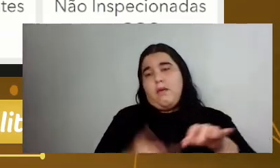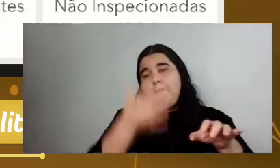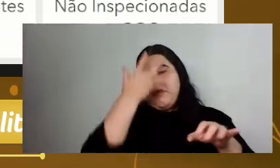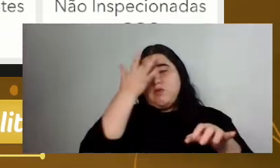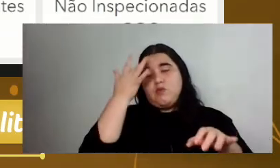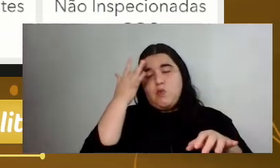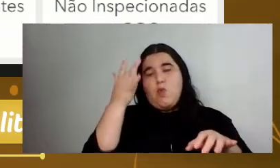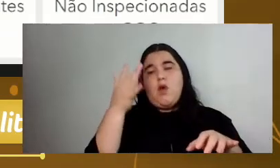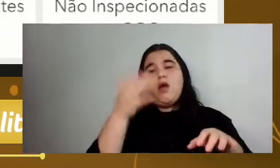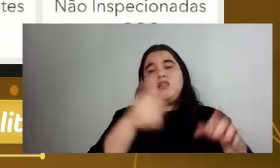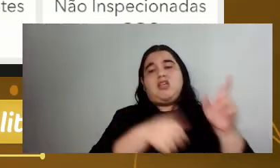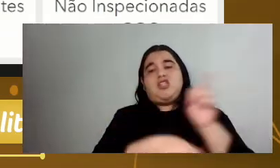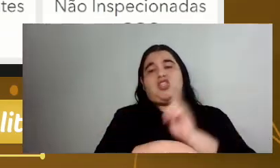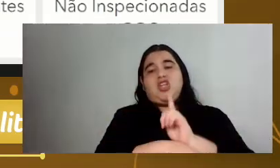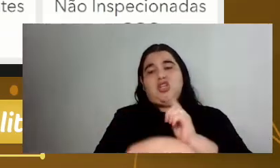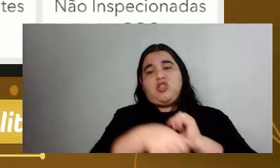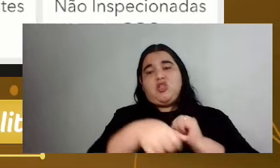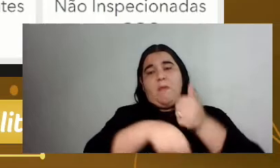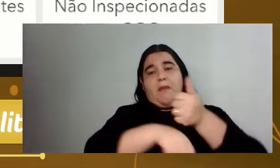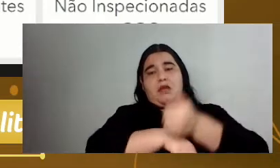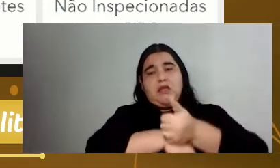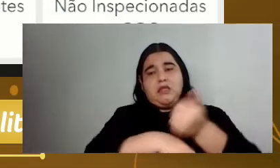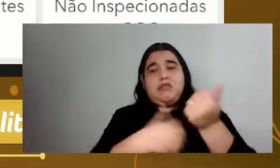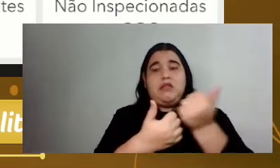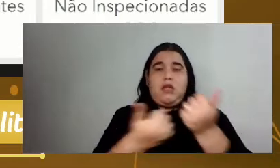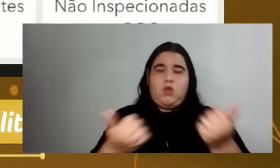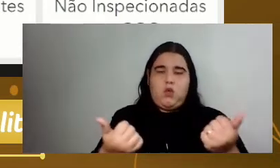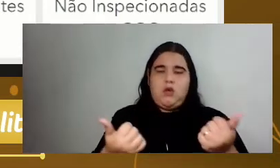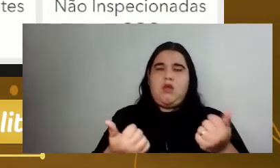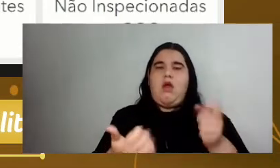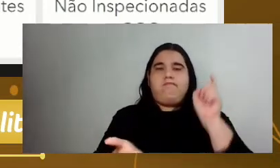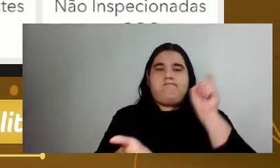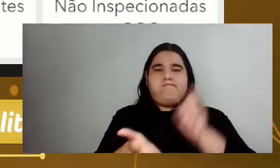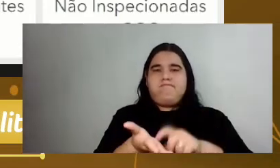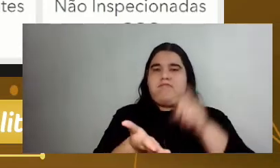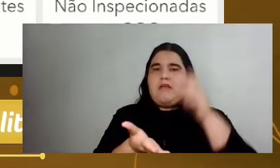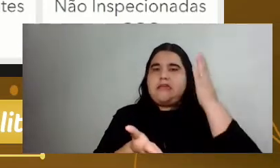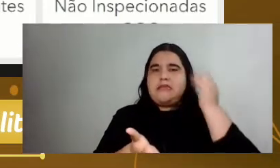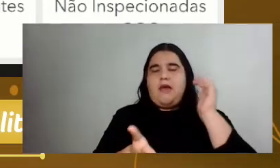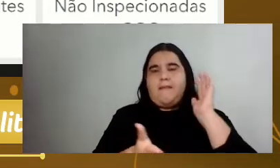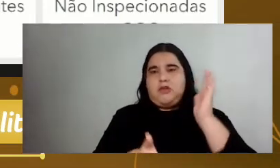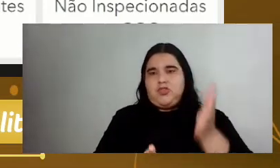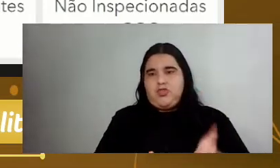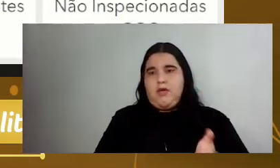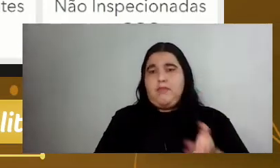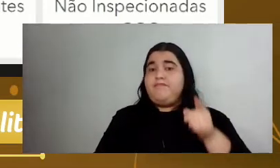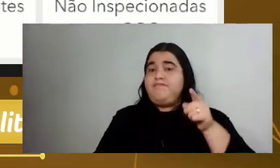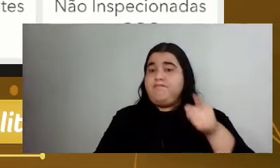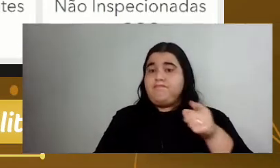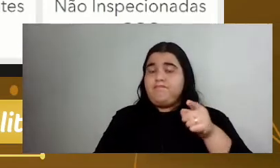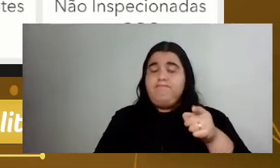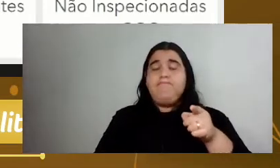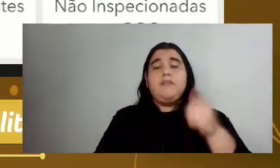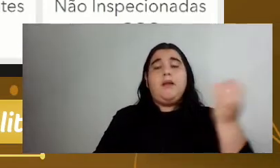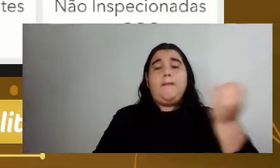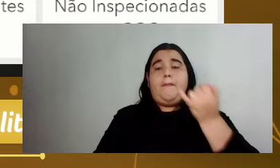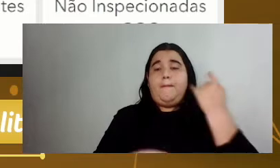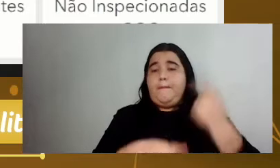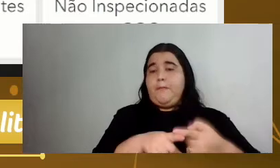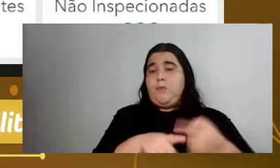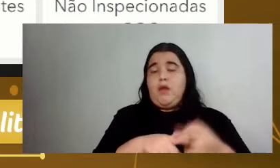aqui, a superintendência, a diretoria, vai saber. Uma coisa muito importante desse painel também são as respostas rápidas que a gente pode